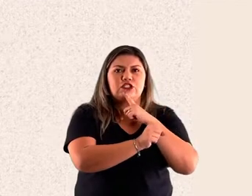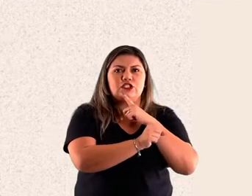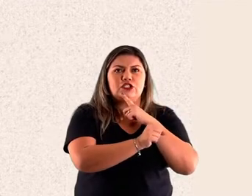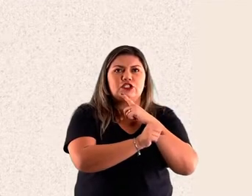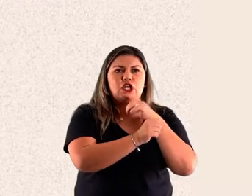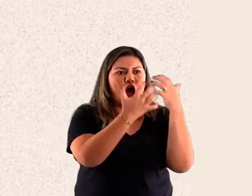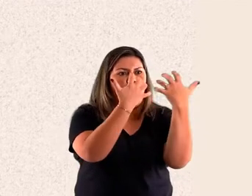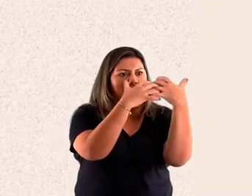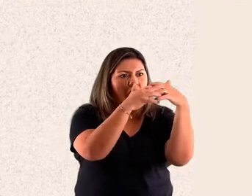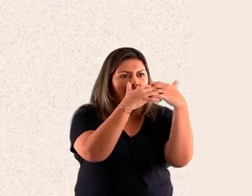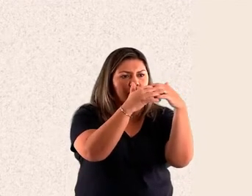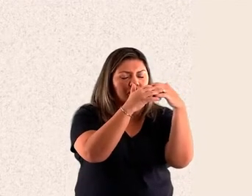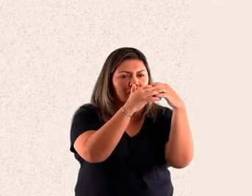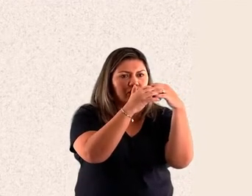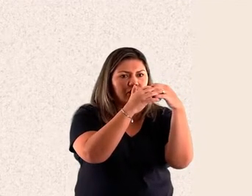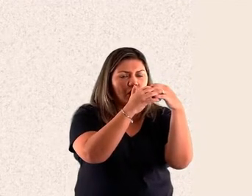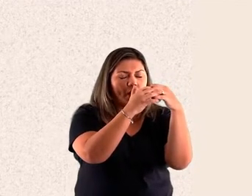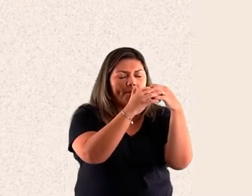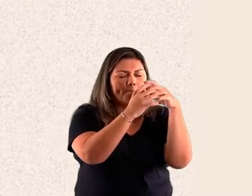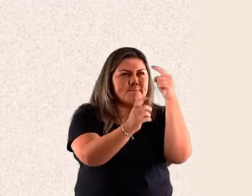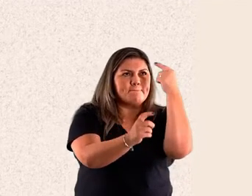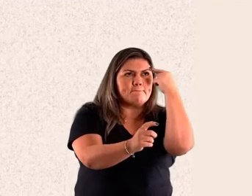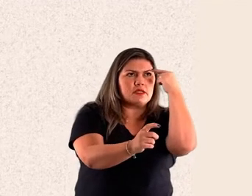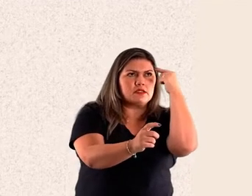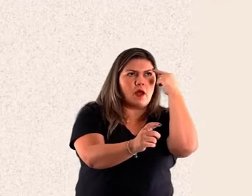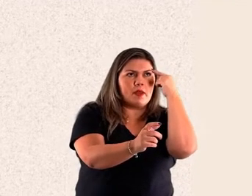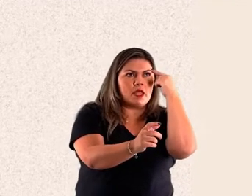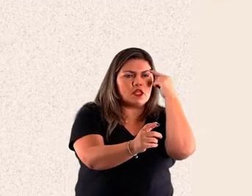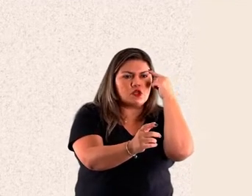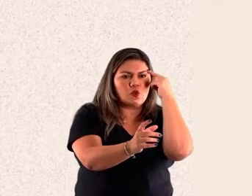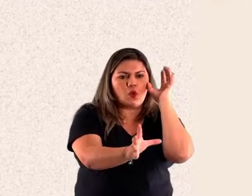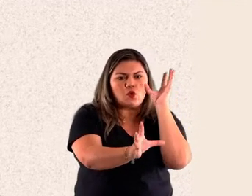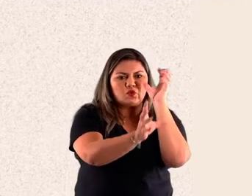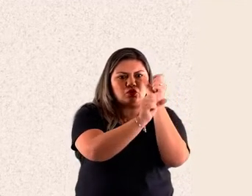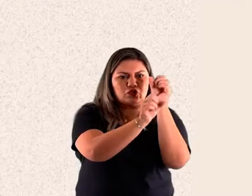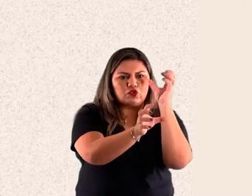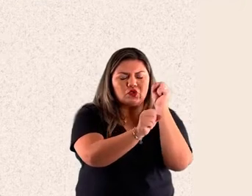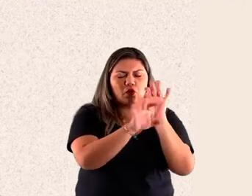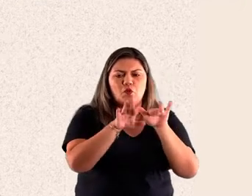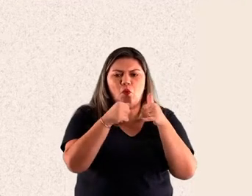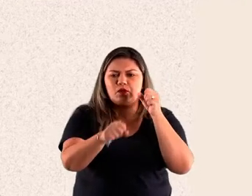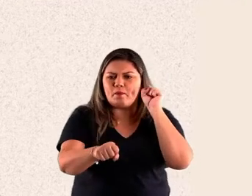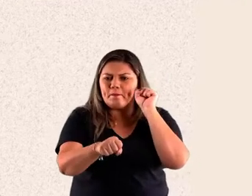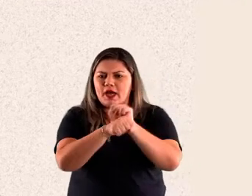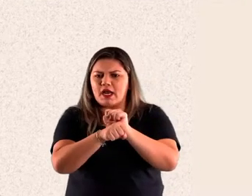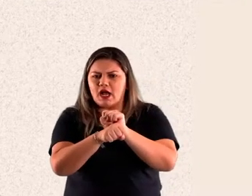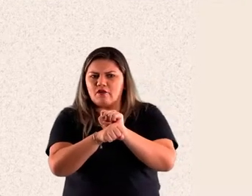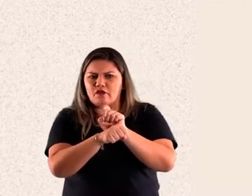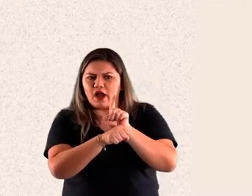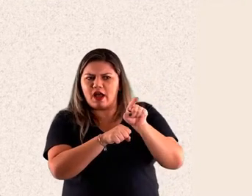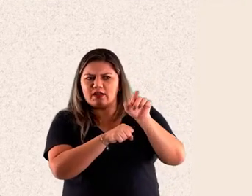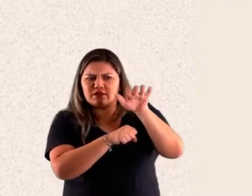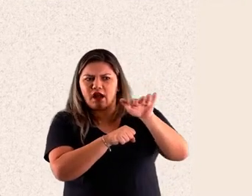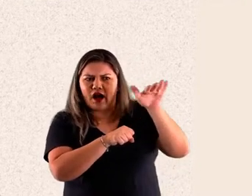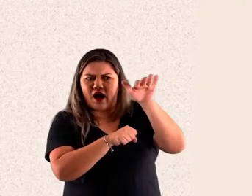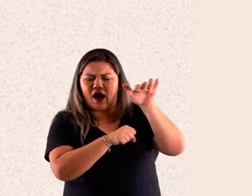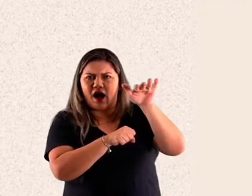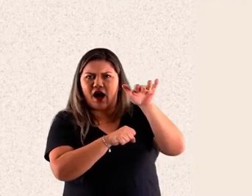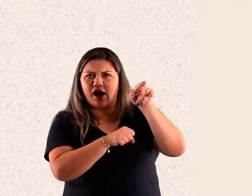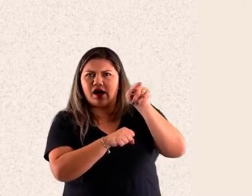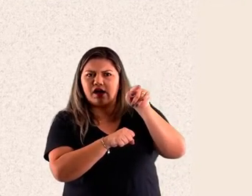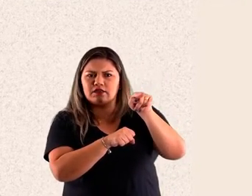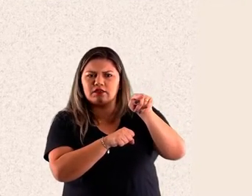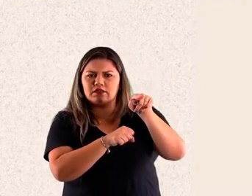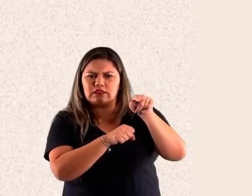pensamento do pensamento analítico e quando parava o cálculo essa rede de full World